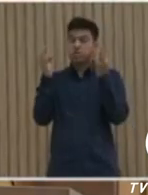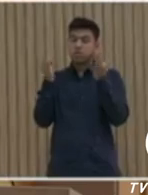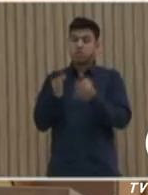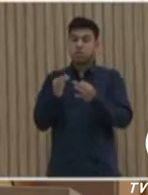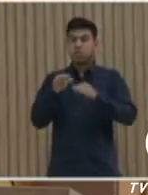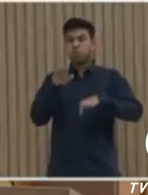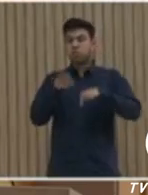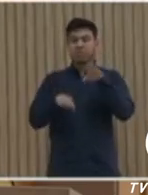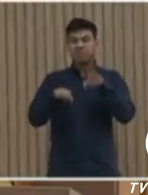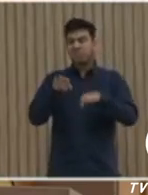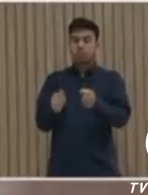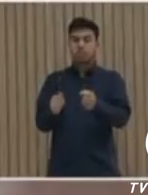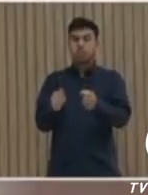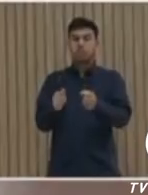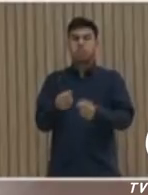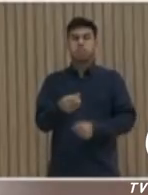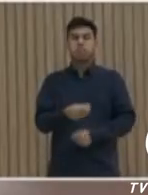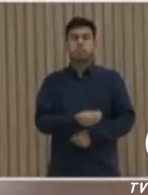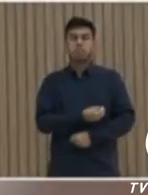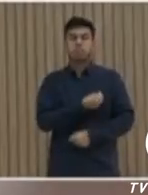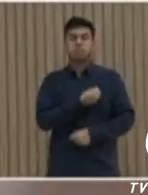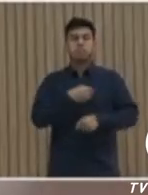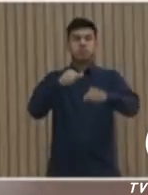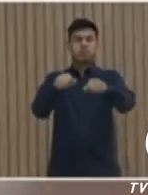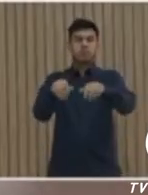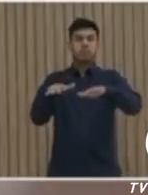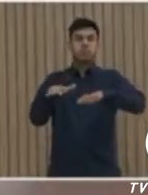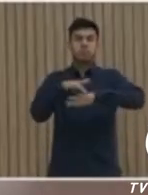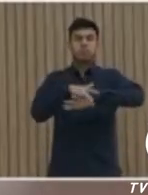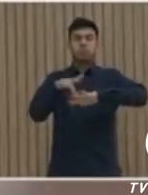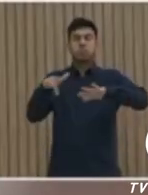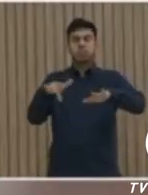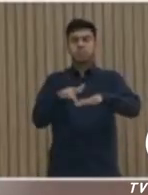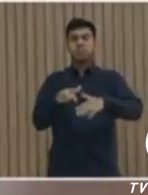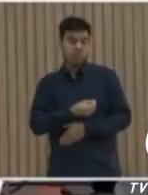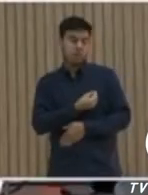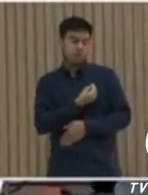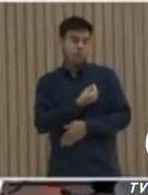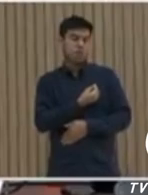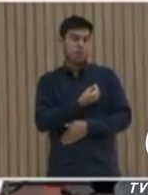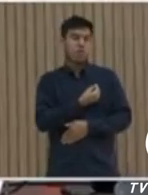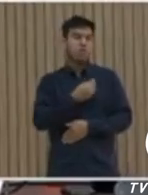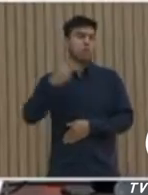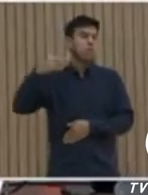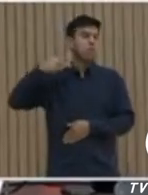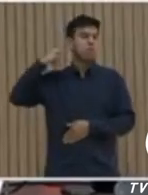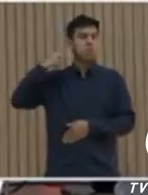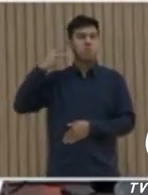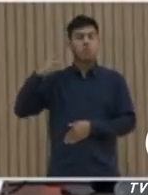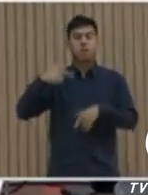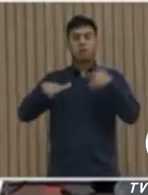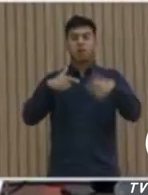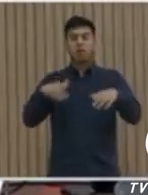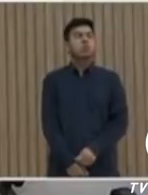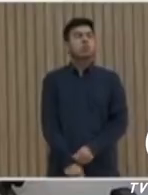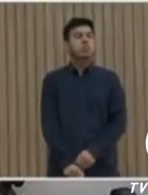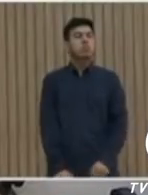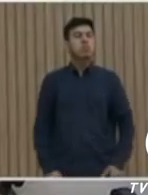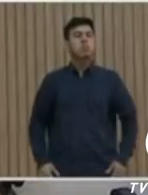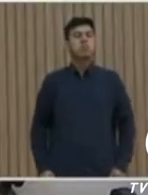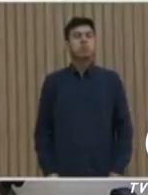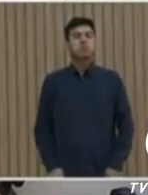eleitoral foram votados os projetos para fixar os subsídios dos vereadores presidente da Câmara secretários